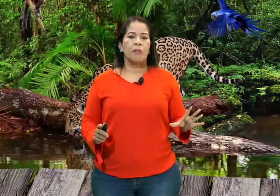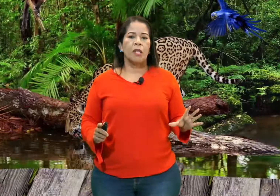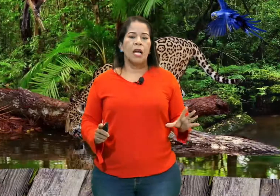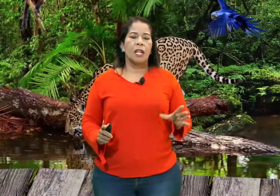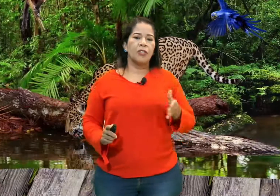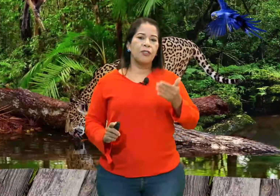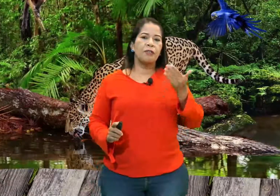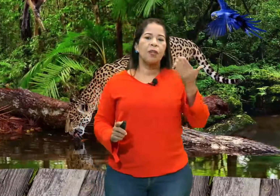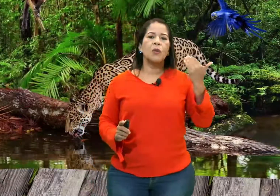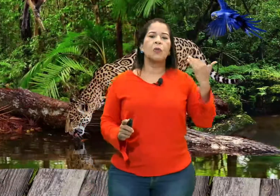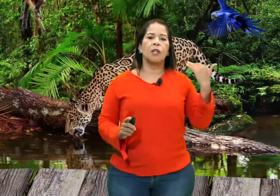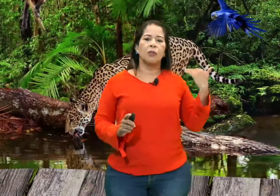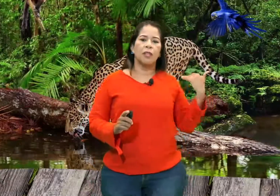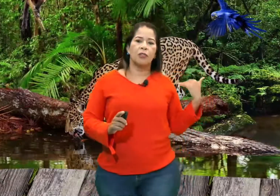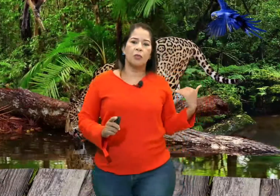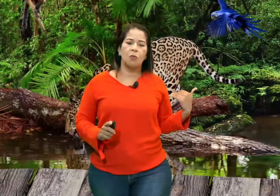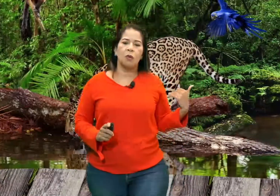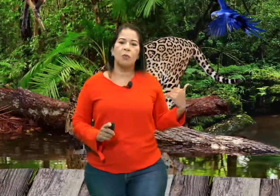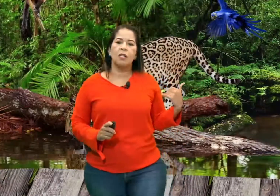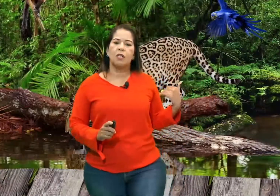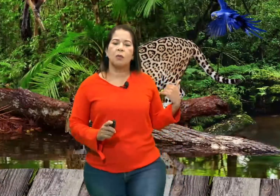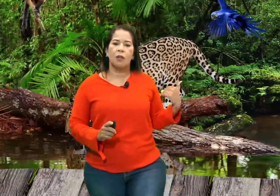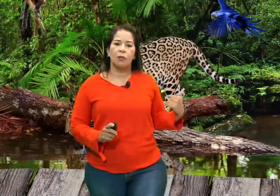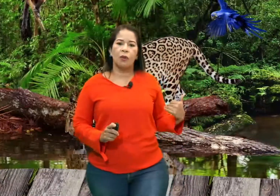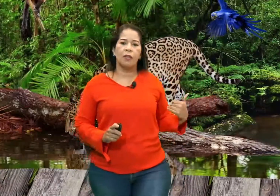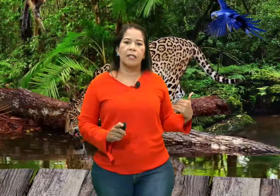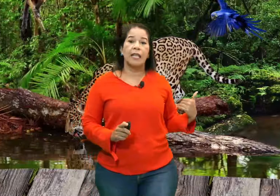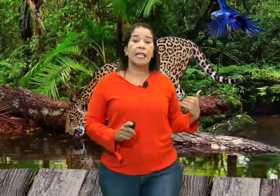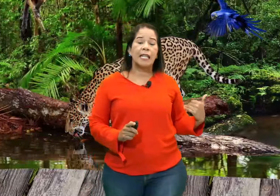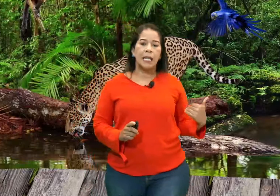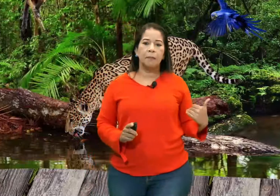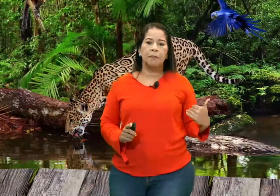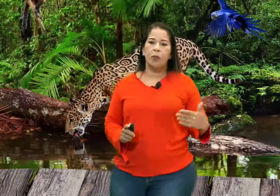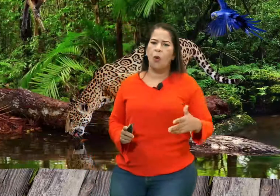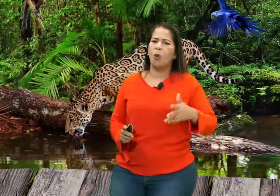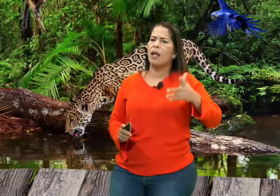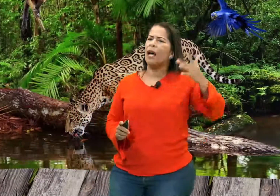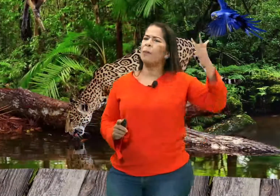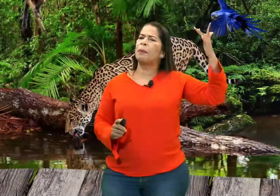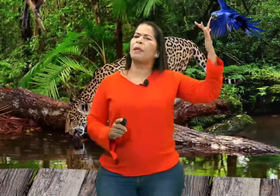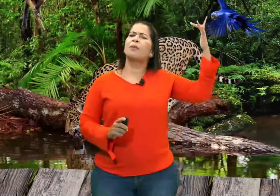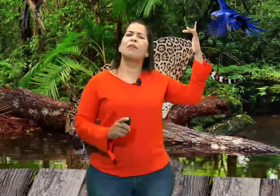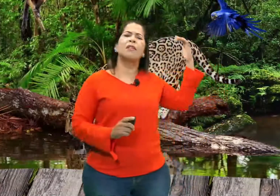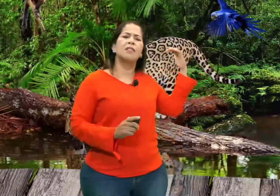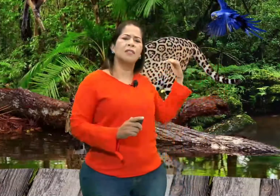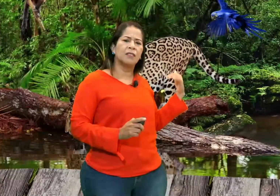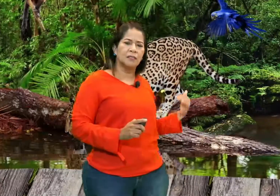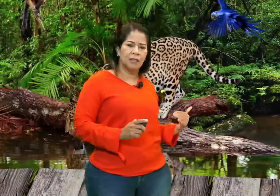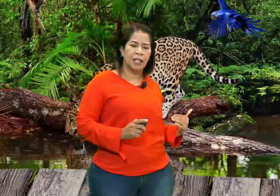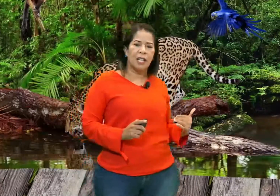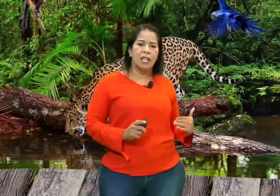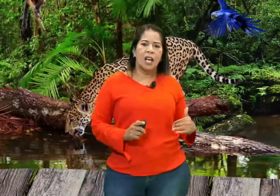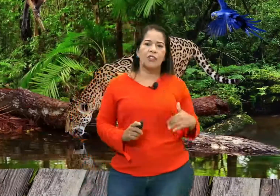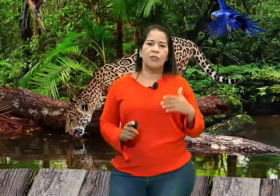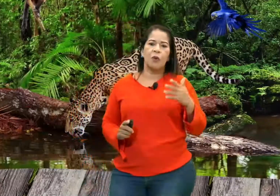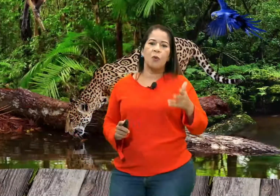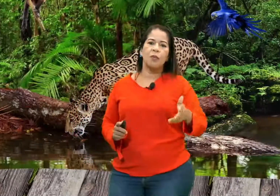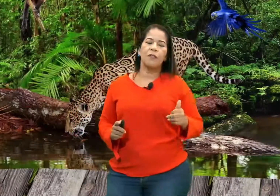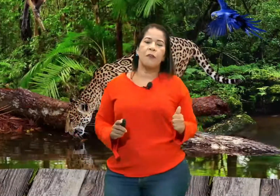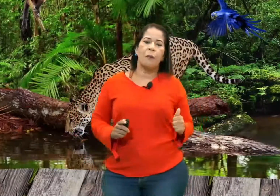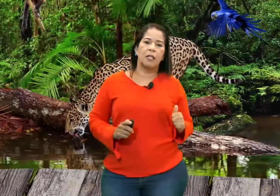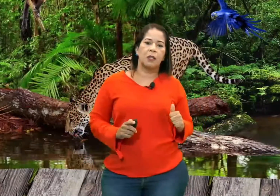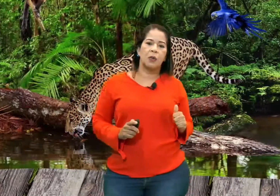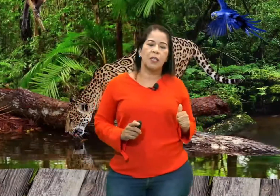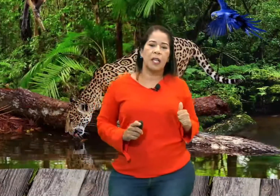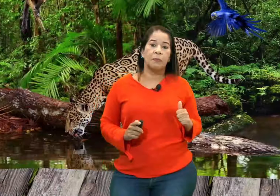tá? A gente viu na unidade 1 algumas situações em que, ou lá no primeiro ano, né? A gente viu